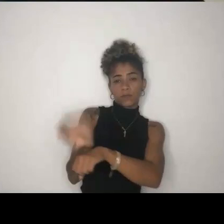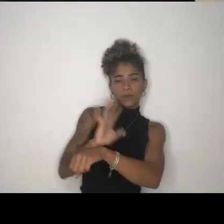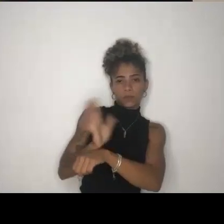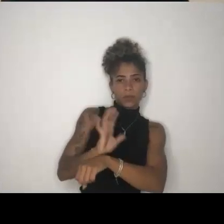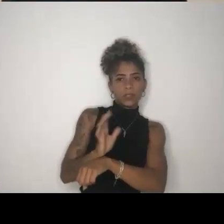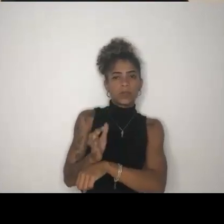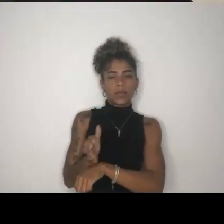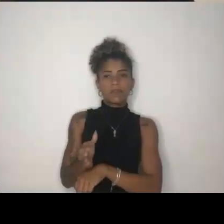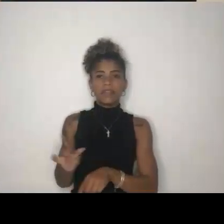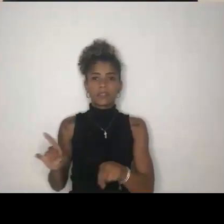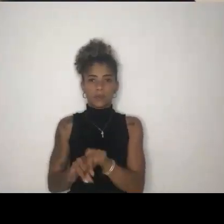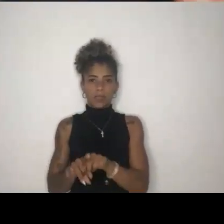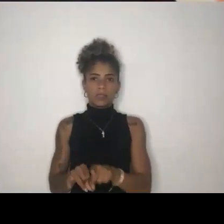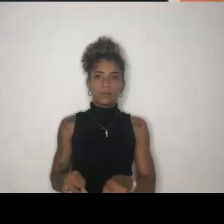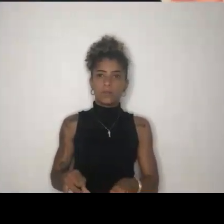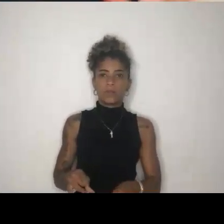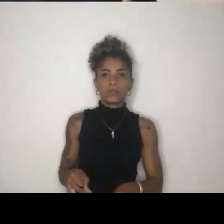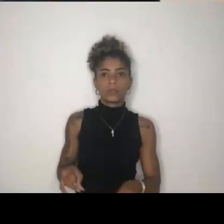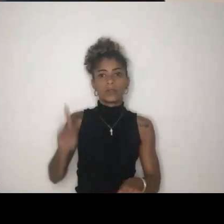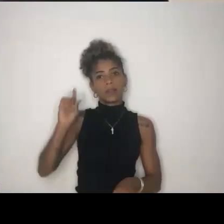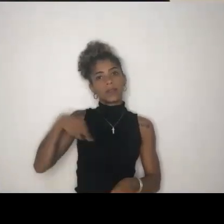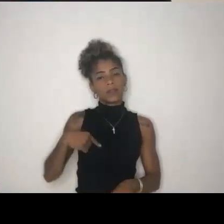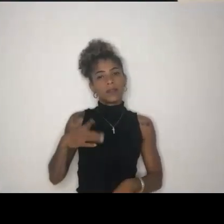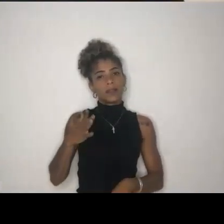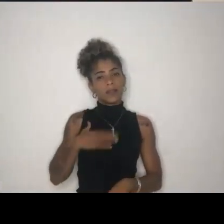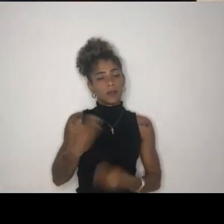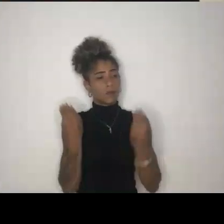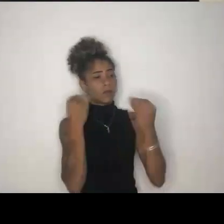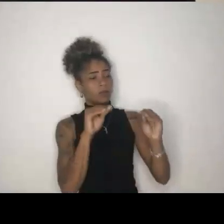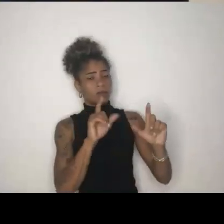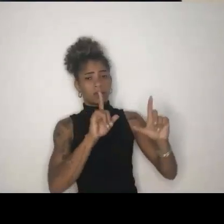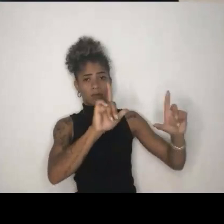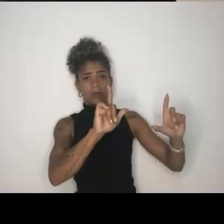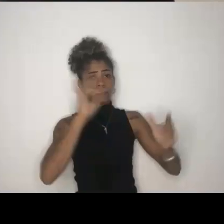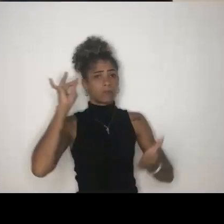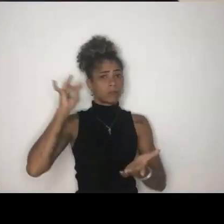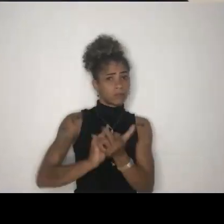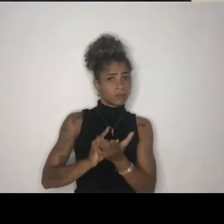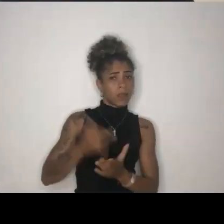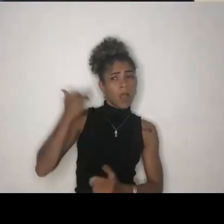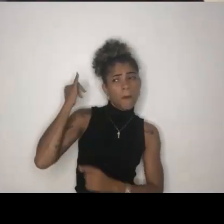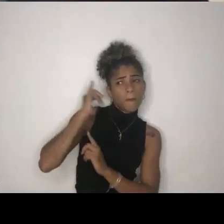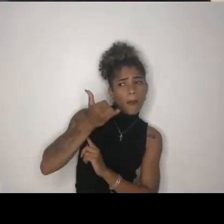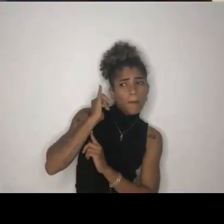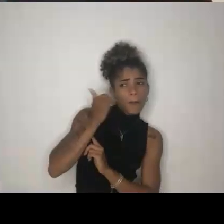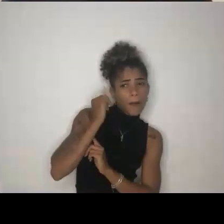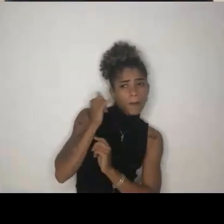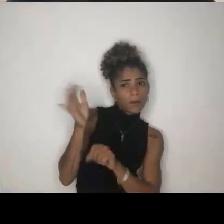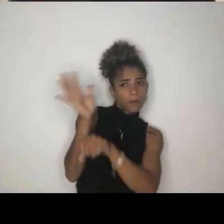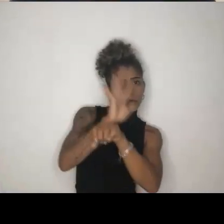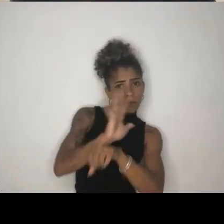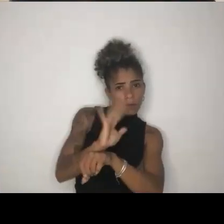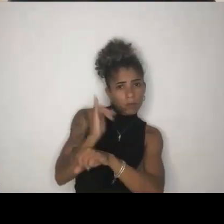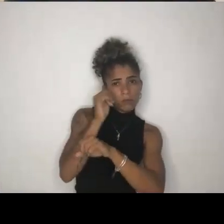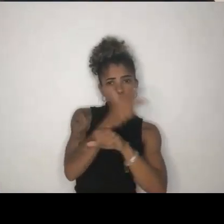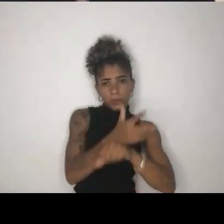no currículo mas eu quero eu botei eles aqui porque realmente a narrativa áudio visual ela começou a